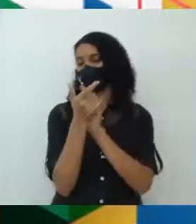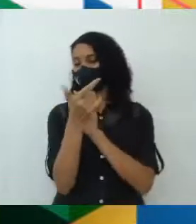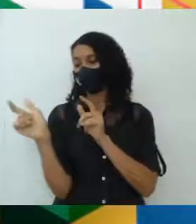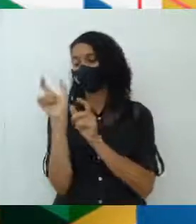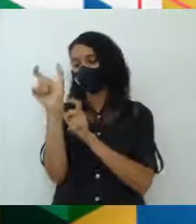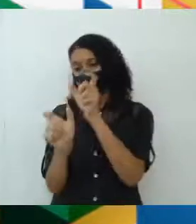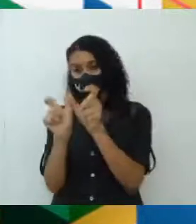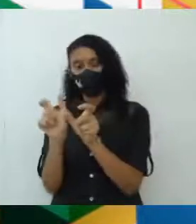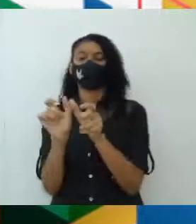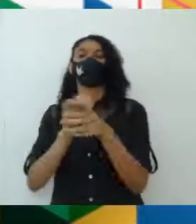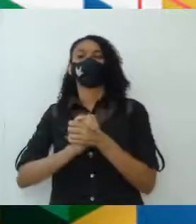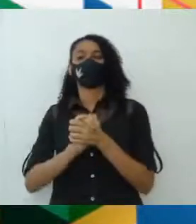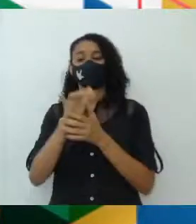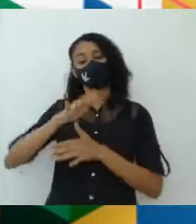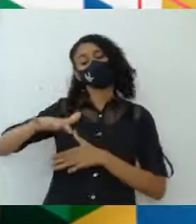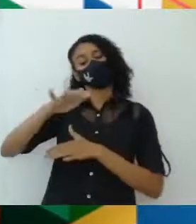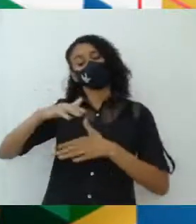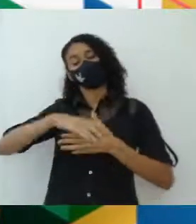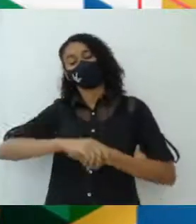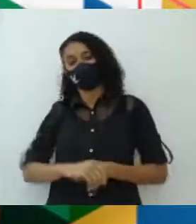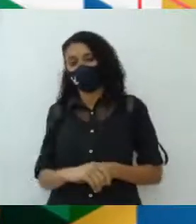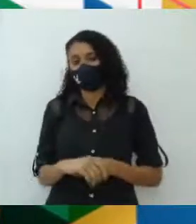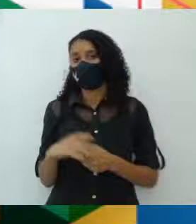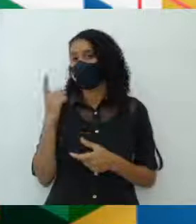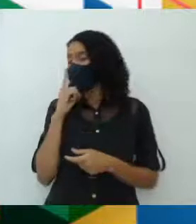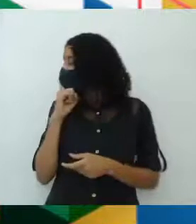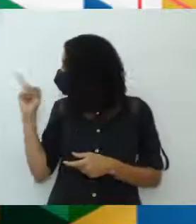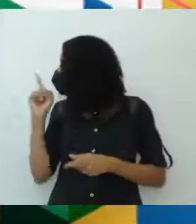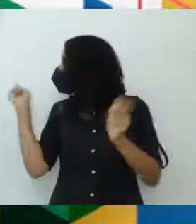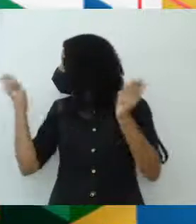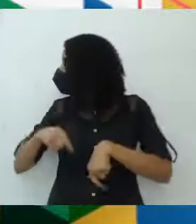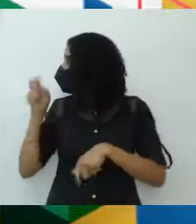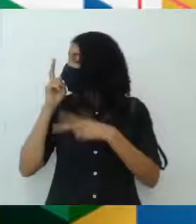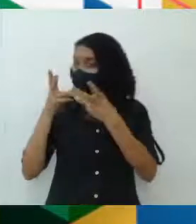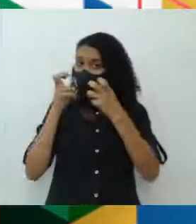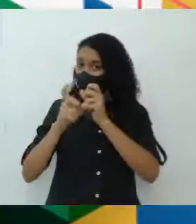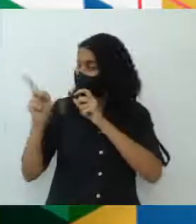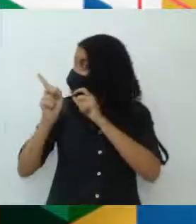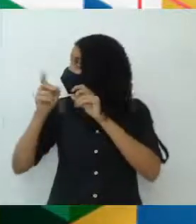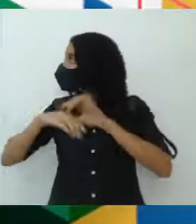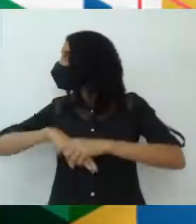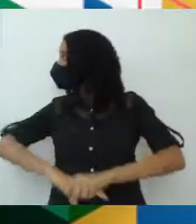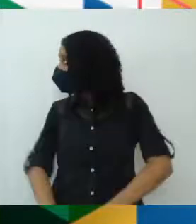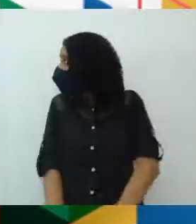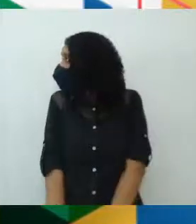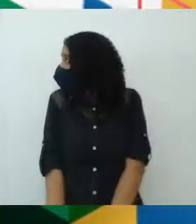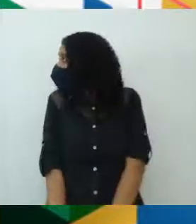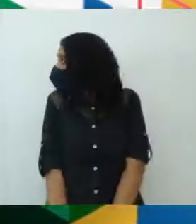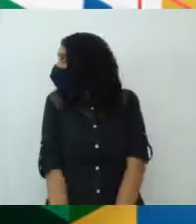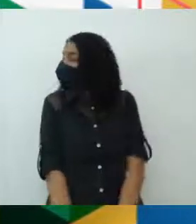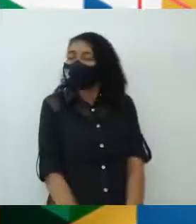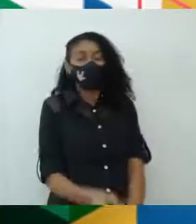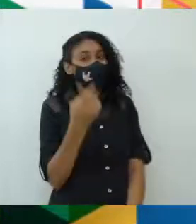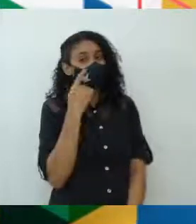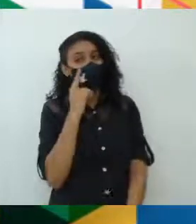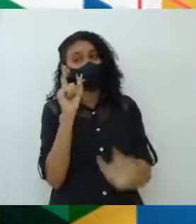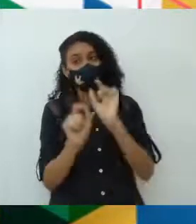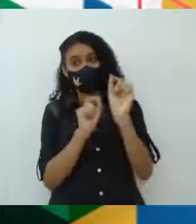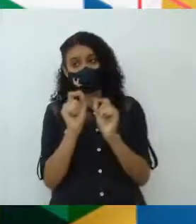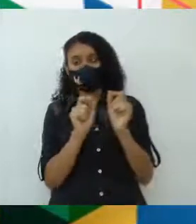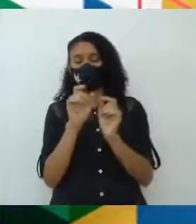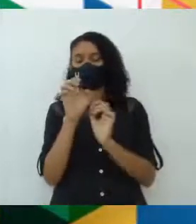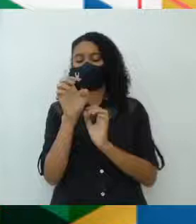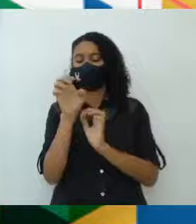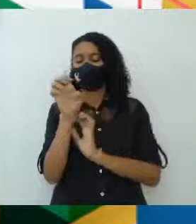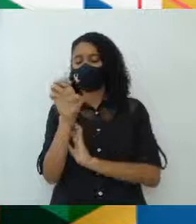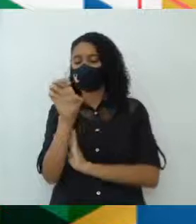outra disposição espacial, e aqui a gente já consegue ver isso, né? A gente consegue ver aqui os átomos de